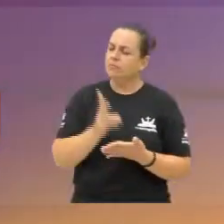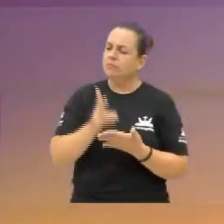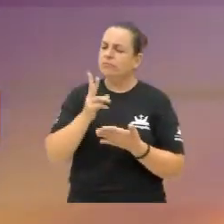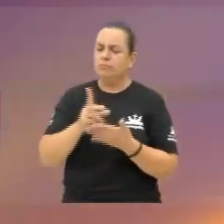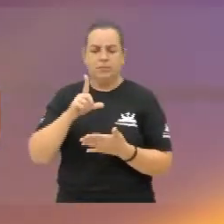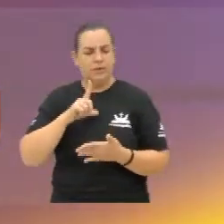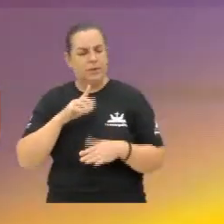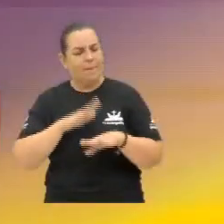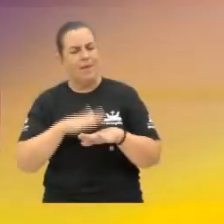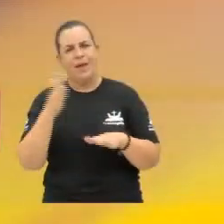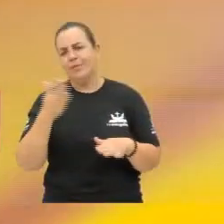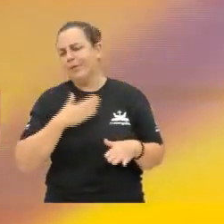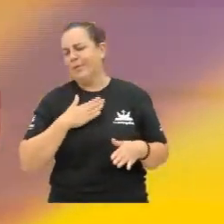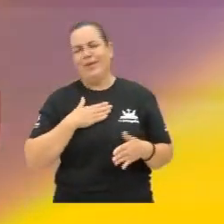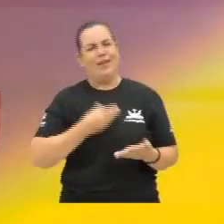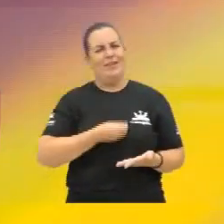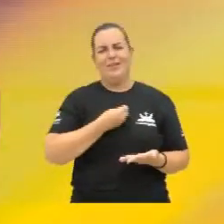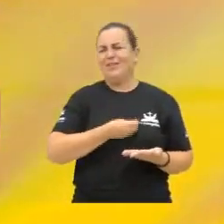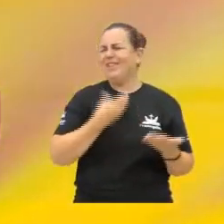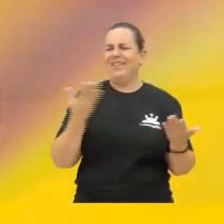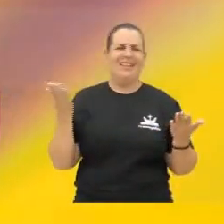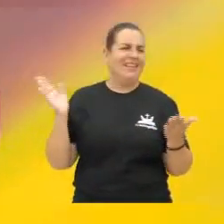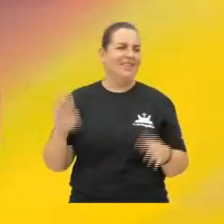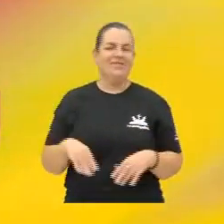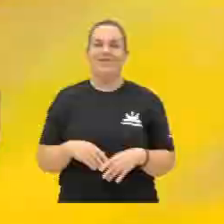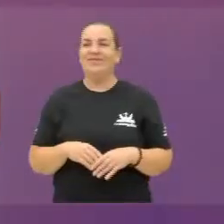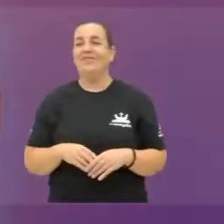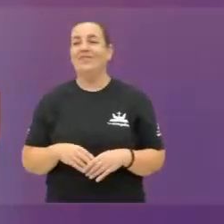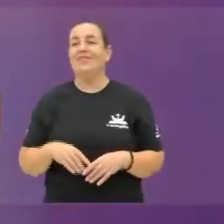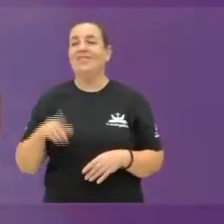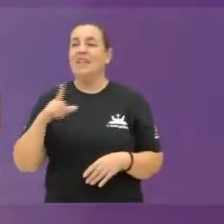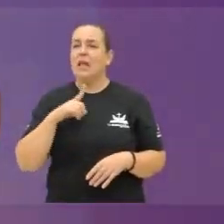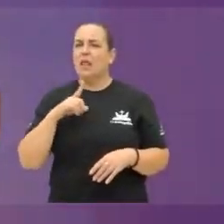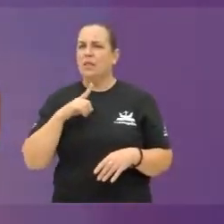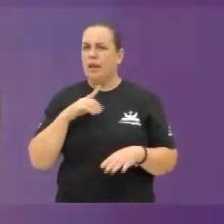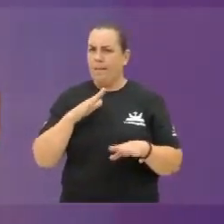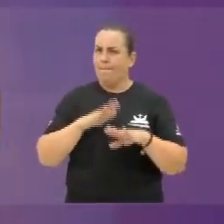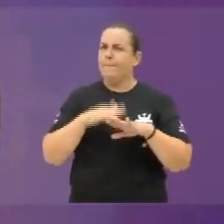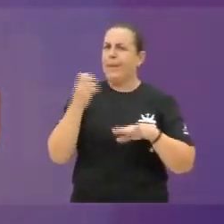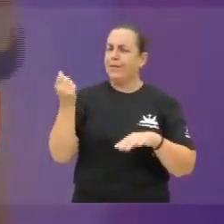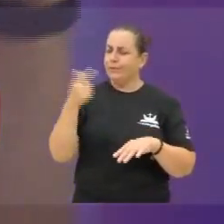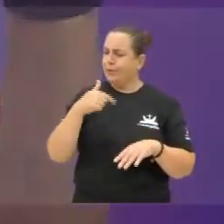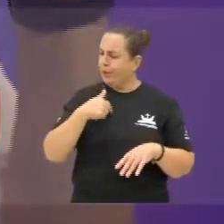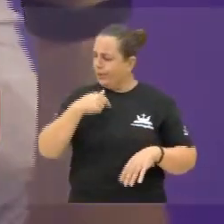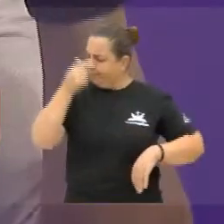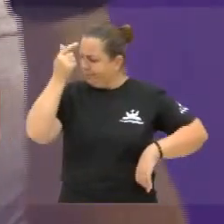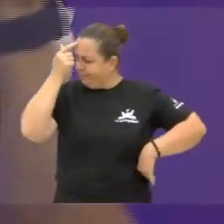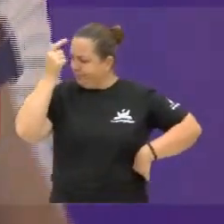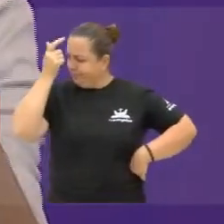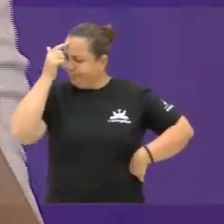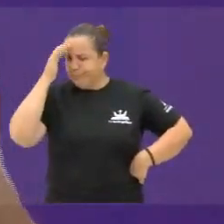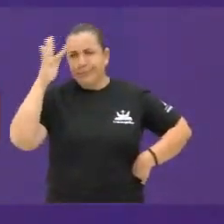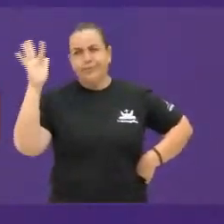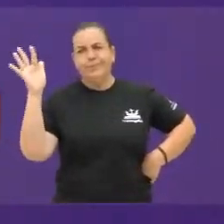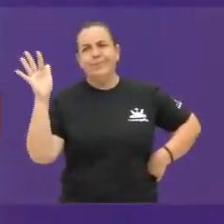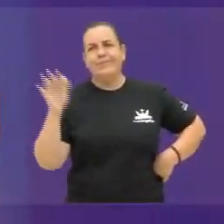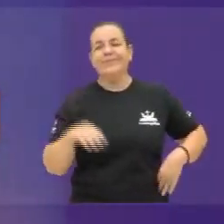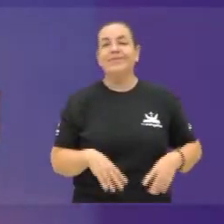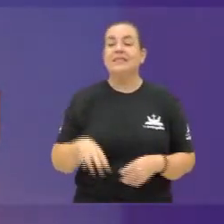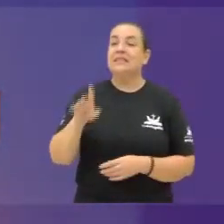mim, muito mais, bem mais que eu posso imaginar. Deus sempre